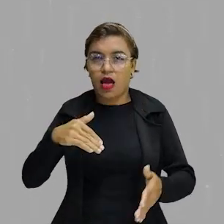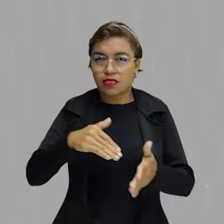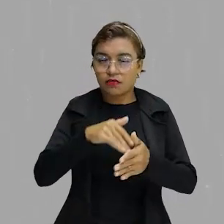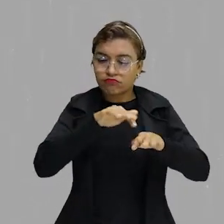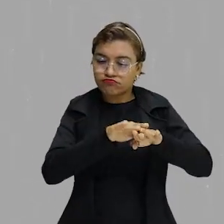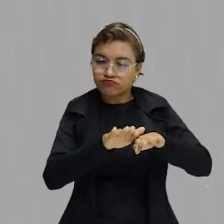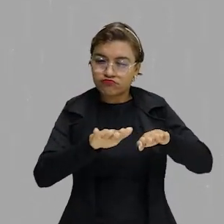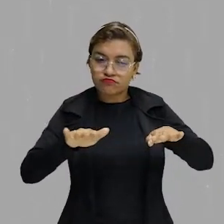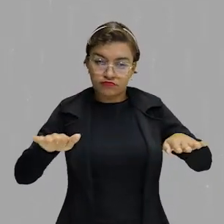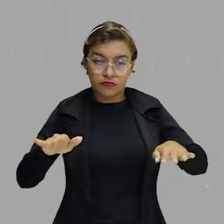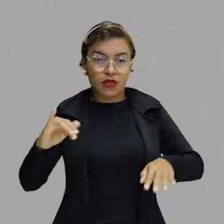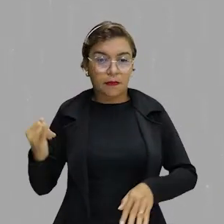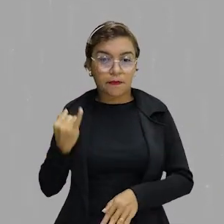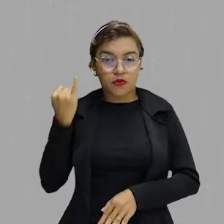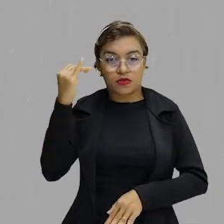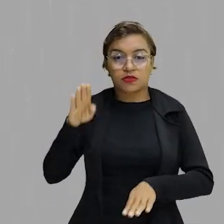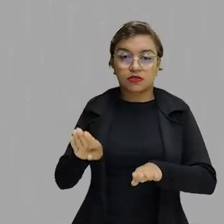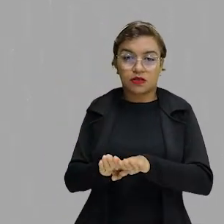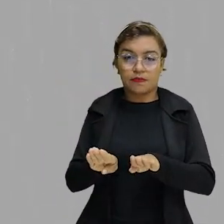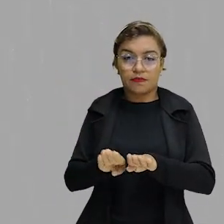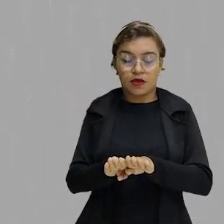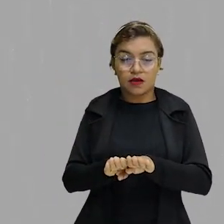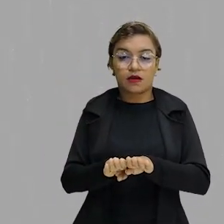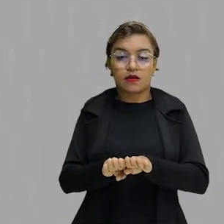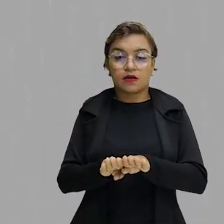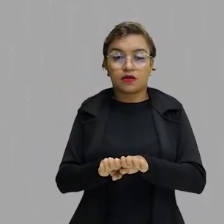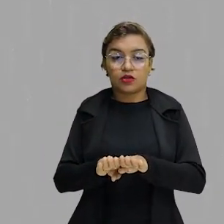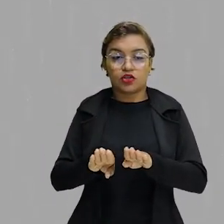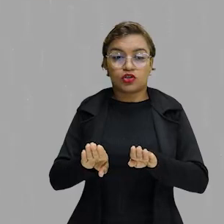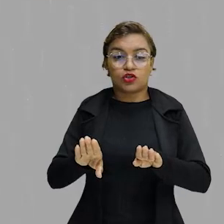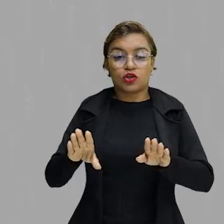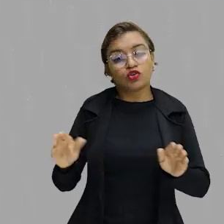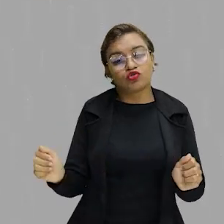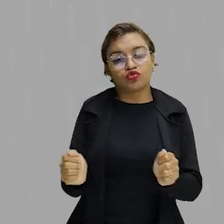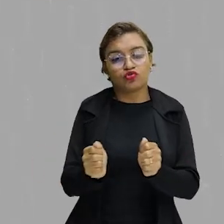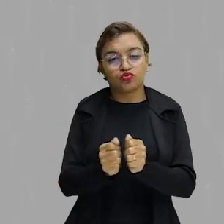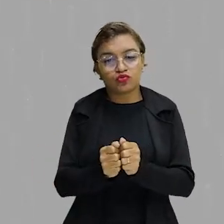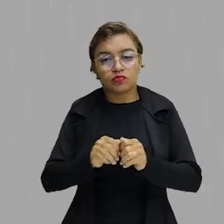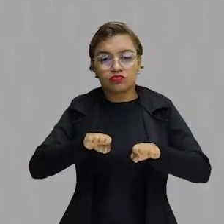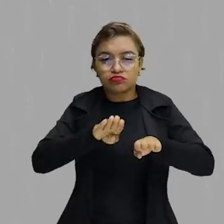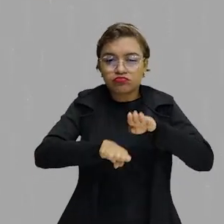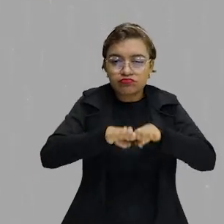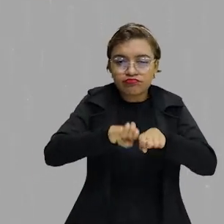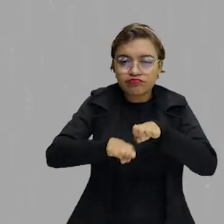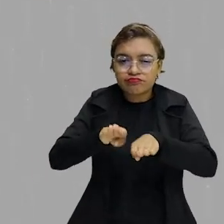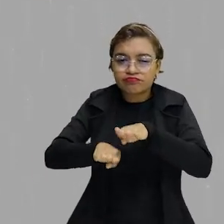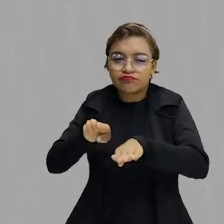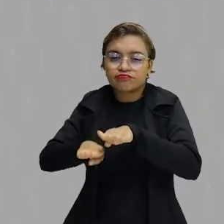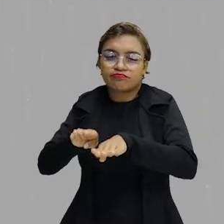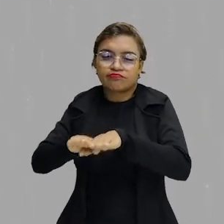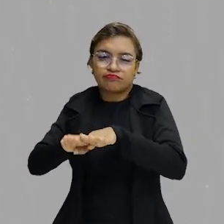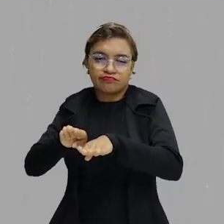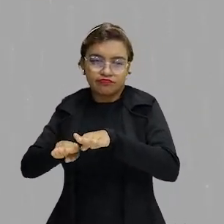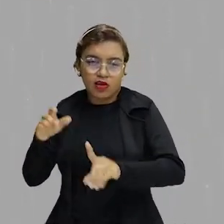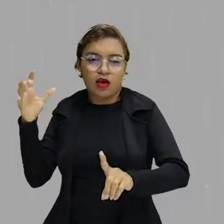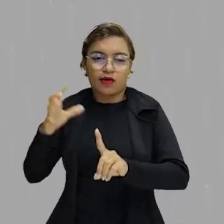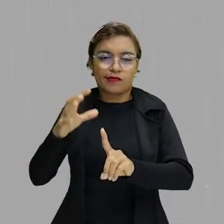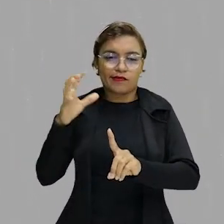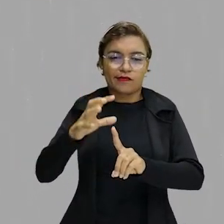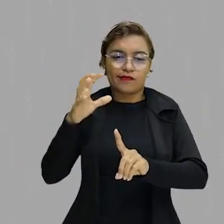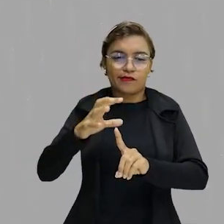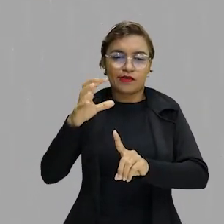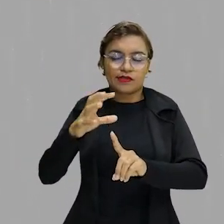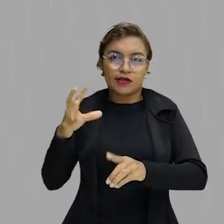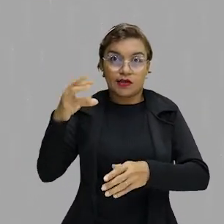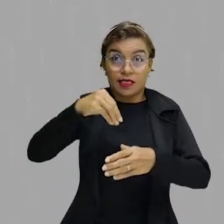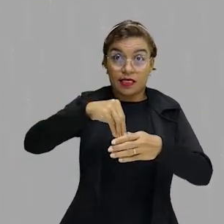superfície. É importante ressaltar que o vulcanismo, juntamente com o tectonismo e os abalos sísmicos, compreende os agentes internos modeladores